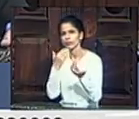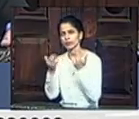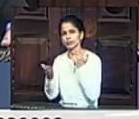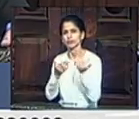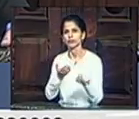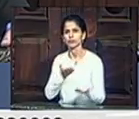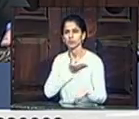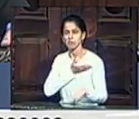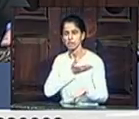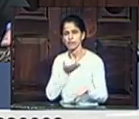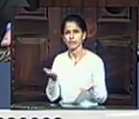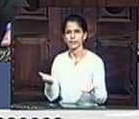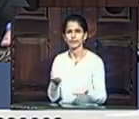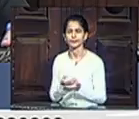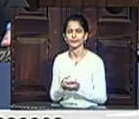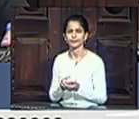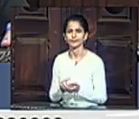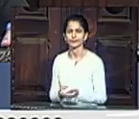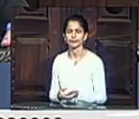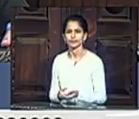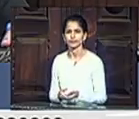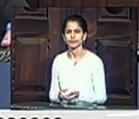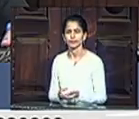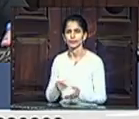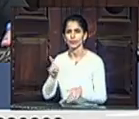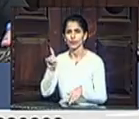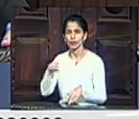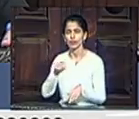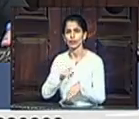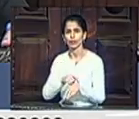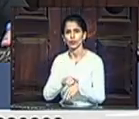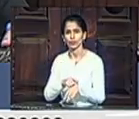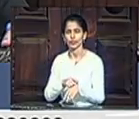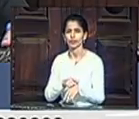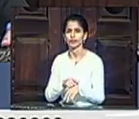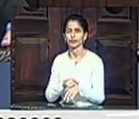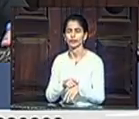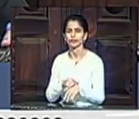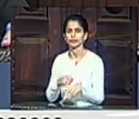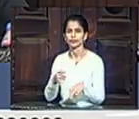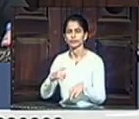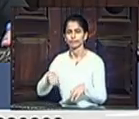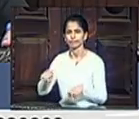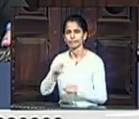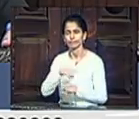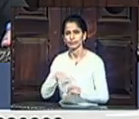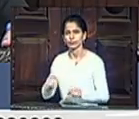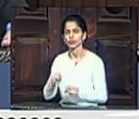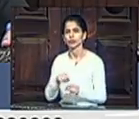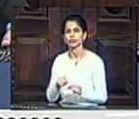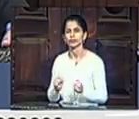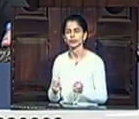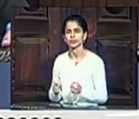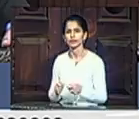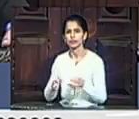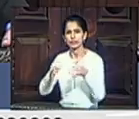colegas que é o momento que a gente possa